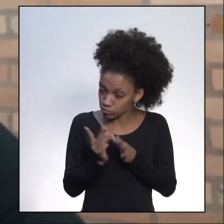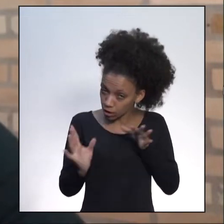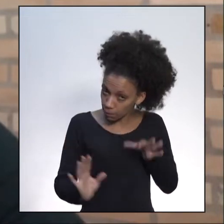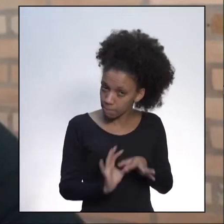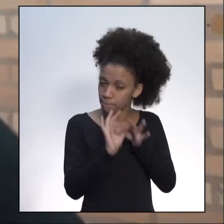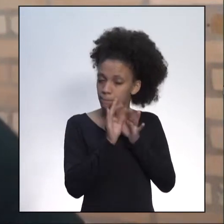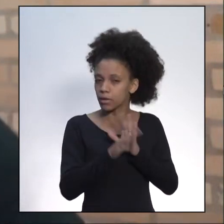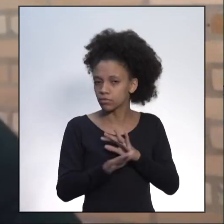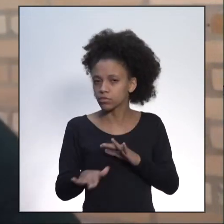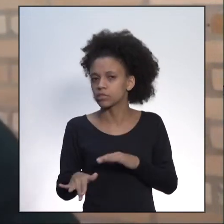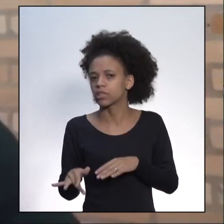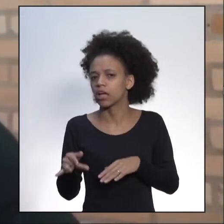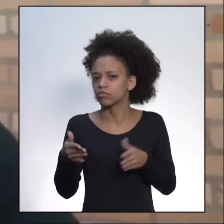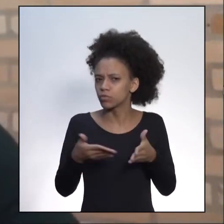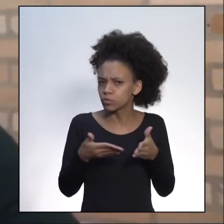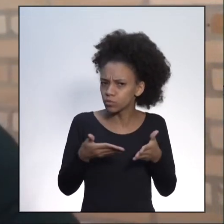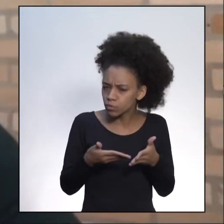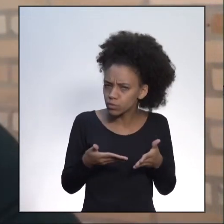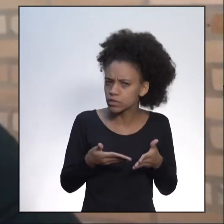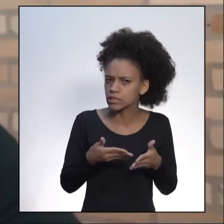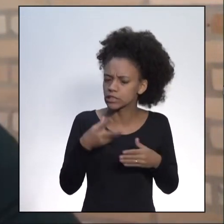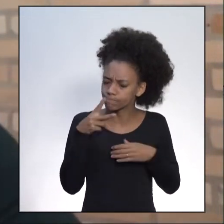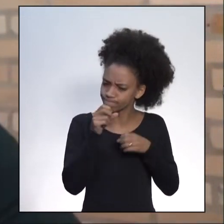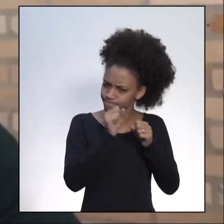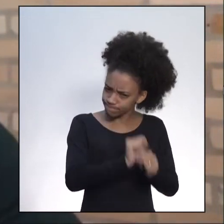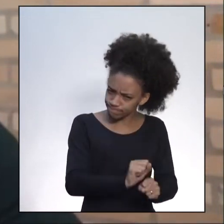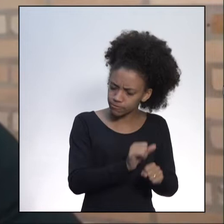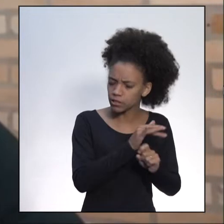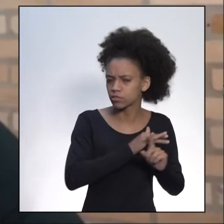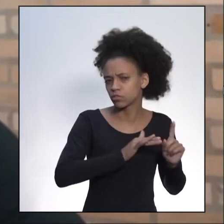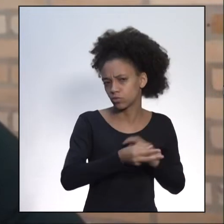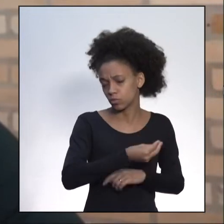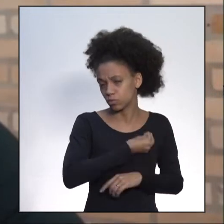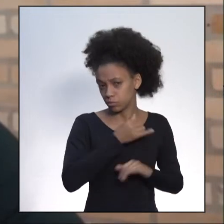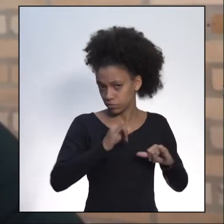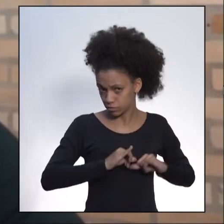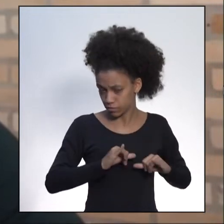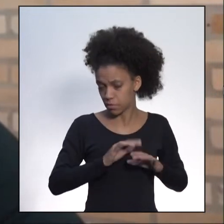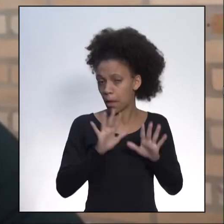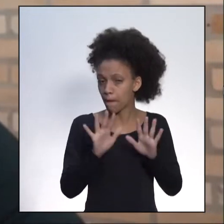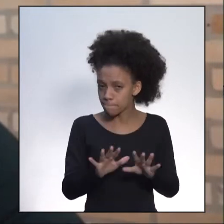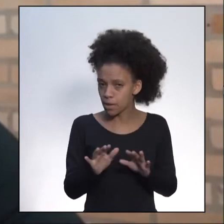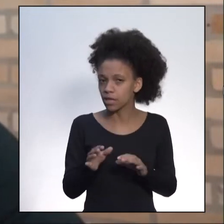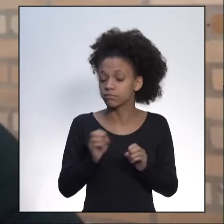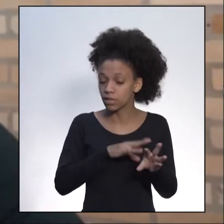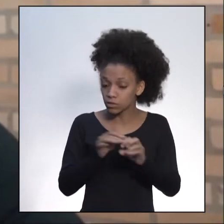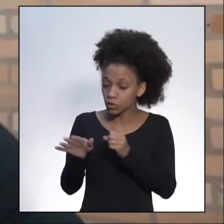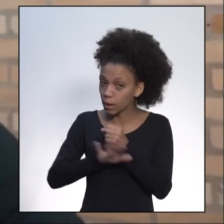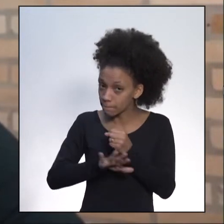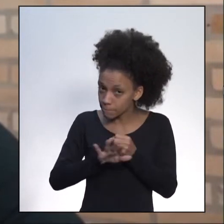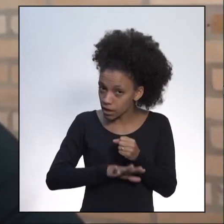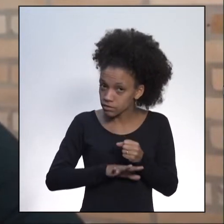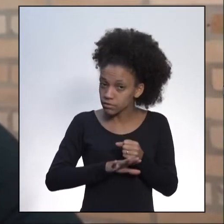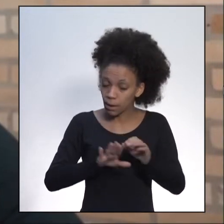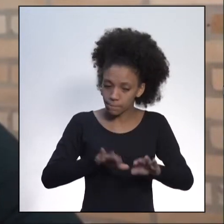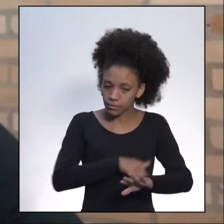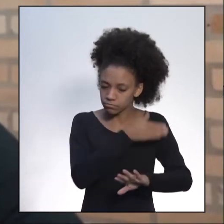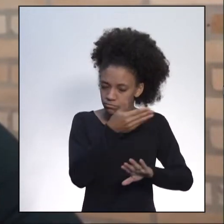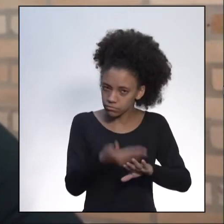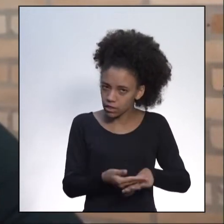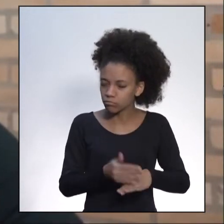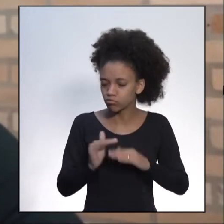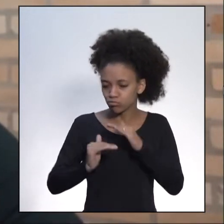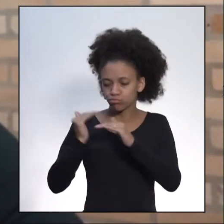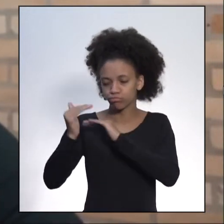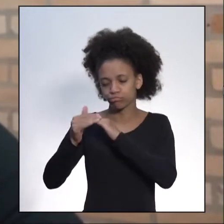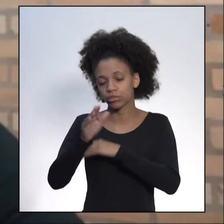dessas crianças num momento atípico da nossa sociedade. Mas a educação básica para o desenvolvimento integral da criança, se a gente pensar uma